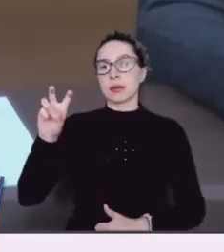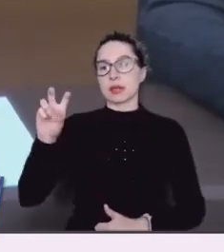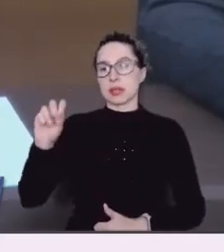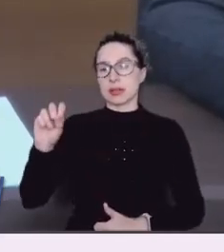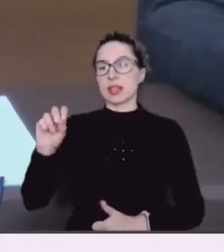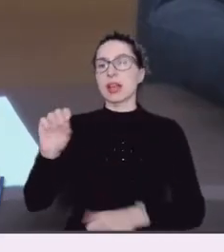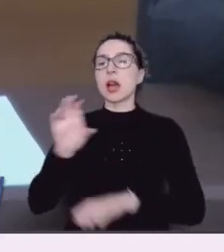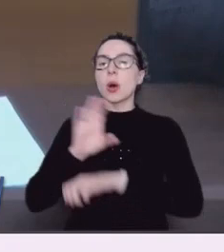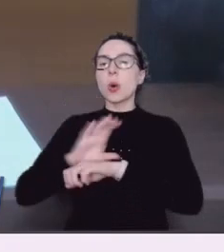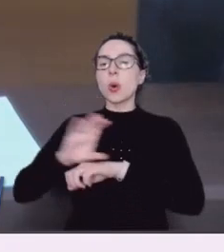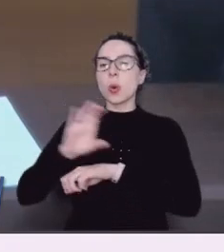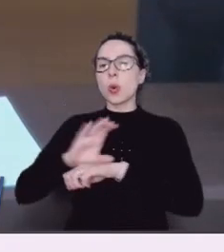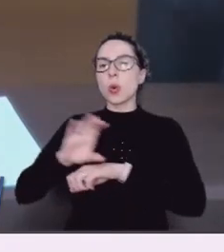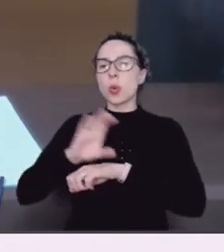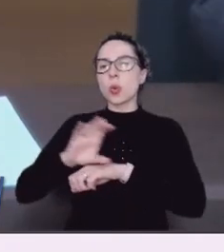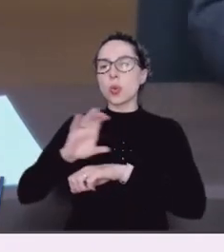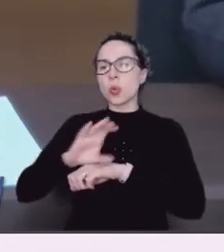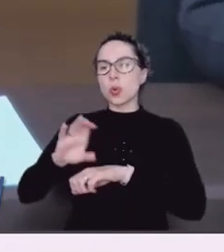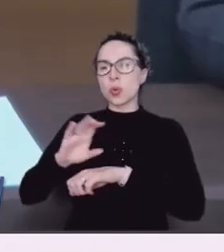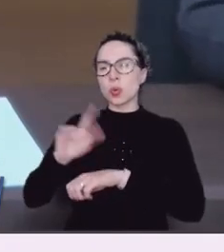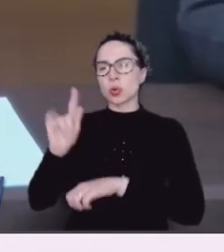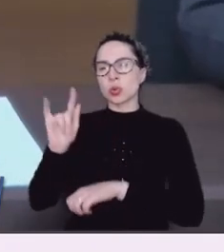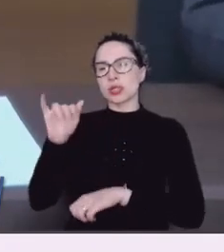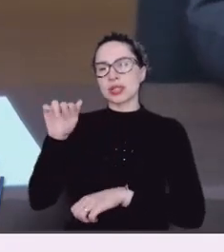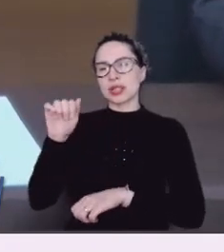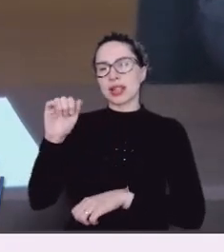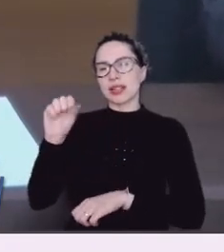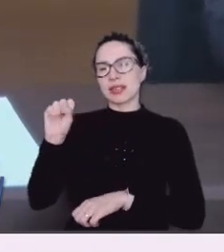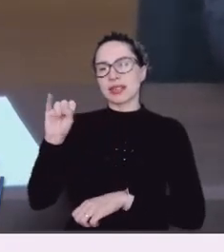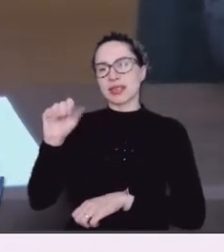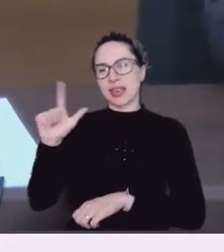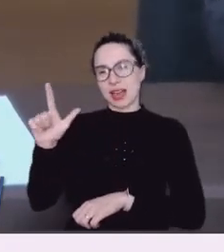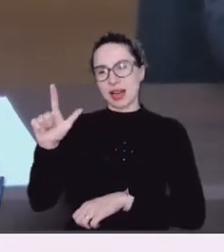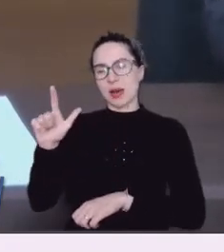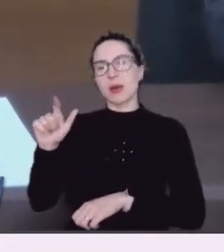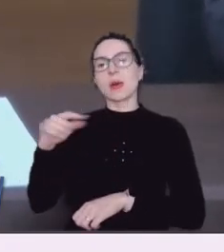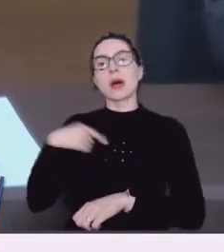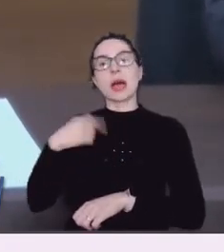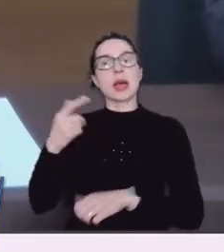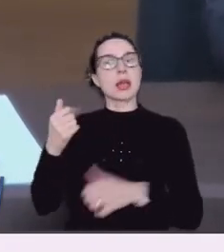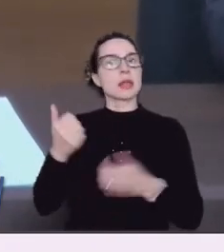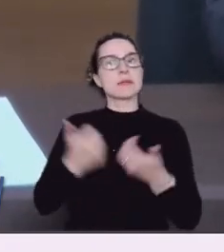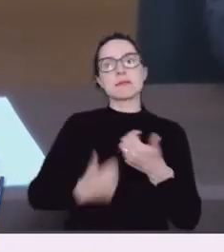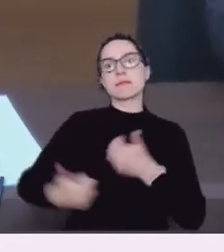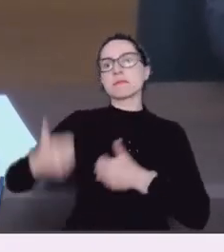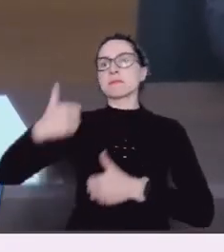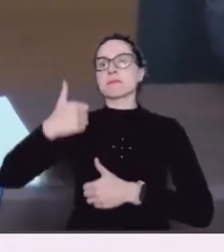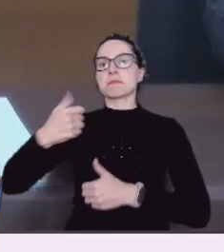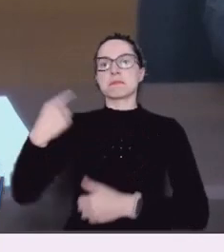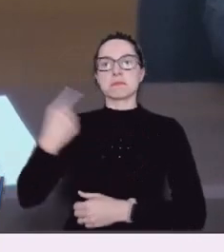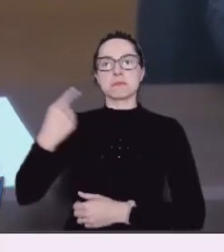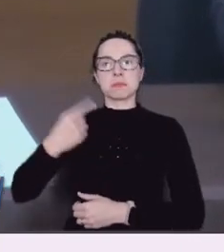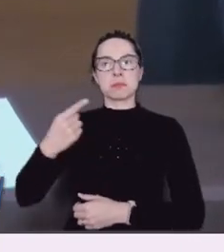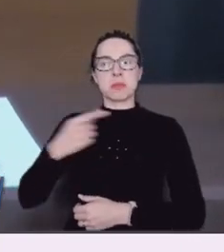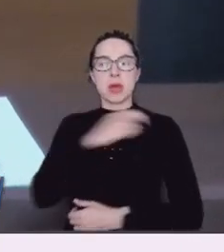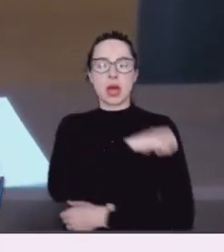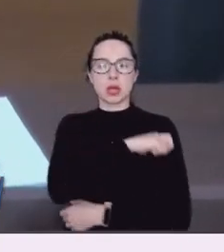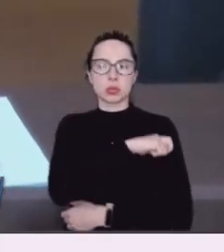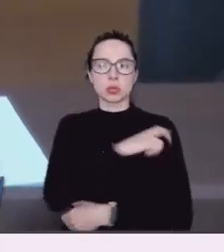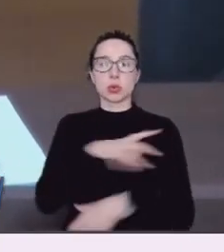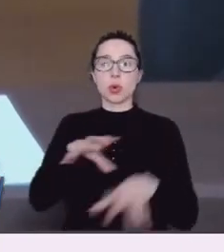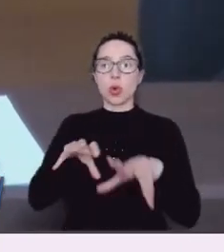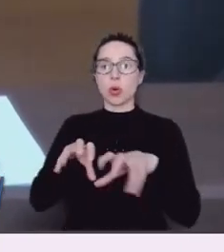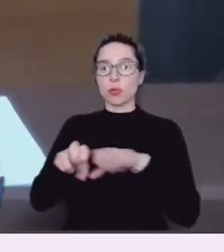e científico, sempre se destacando como o primeiro aluno da classe. Terminou o curso científico